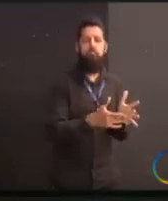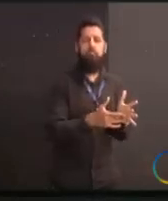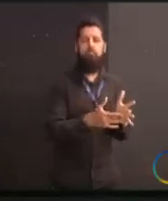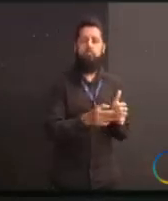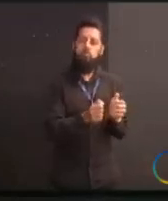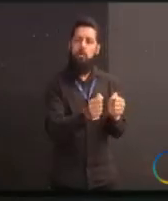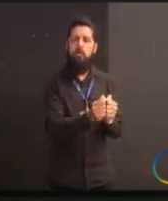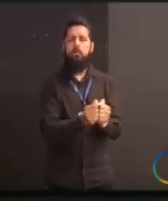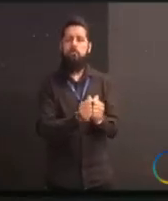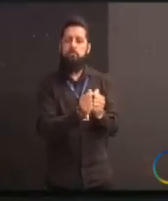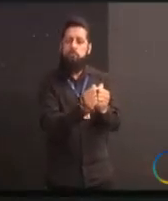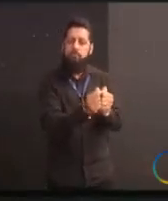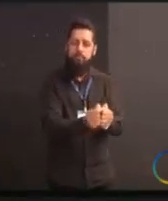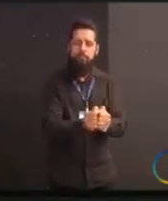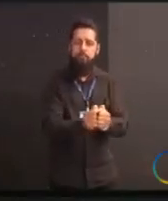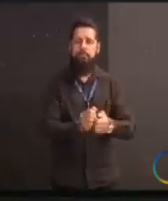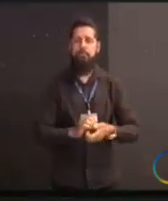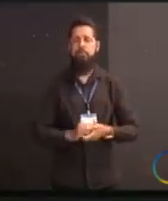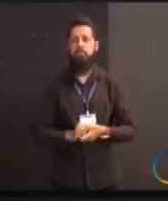tempos.